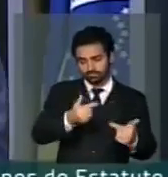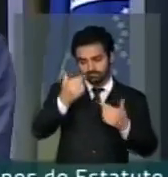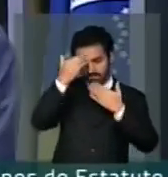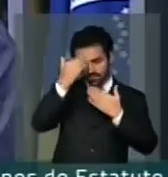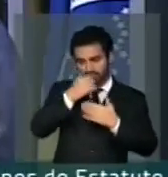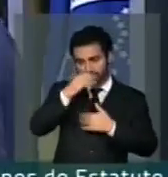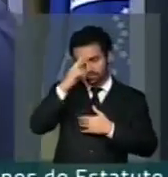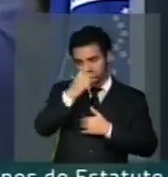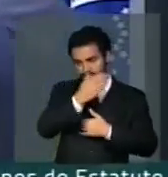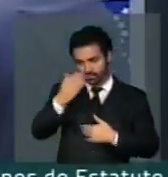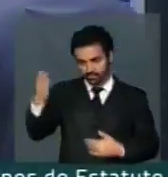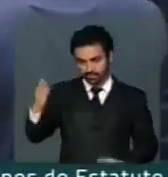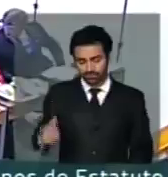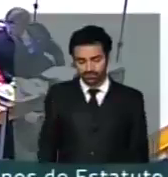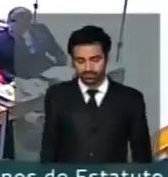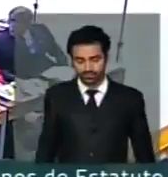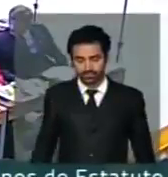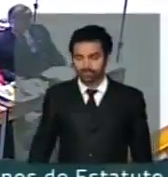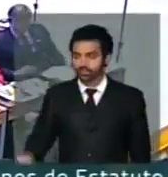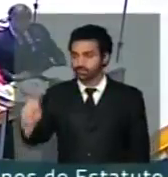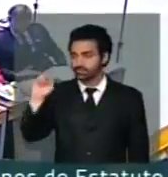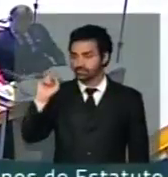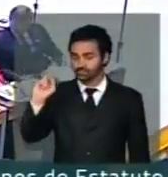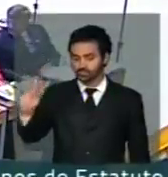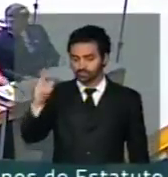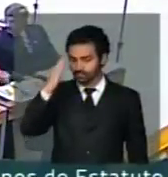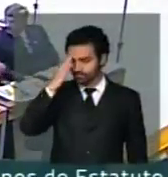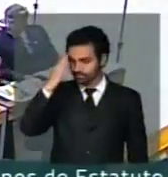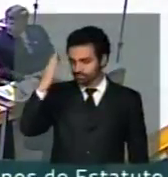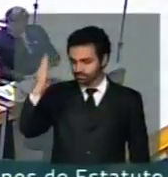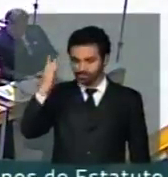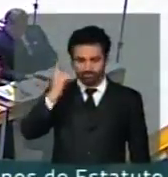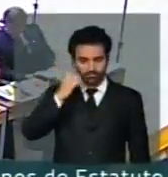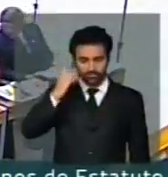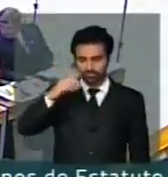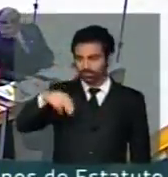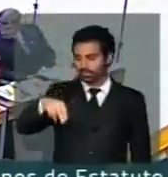e senhores. Muito obrigado, deputado Nelson Marquesan Júnior.